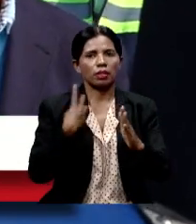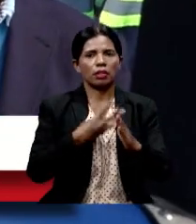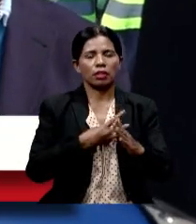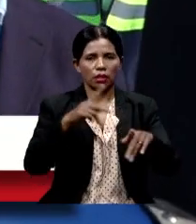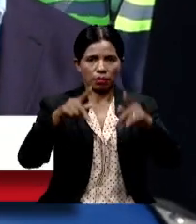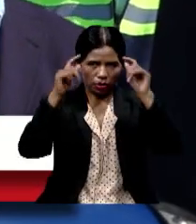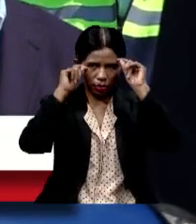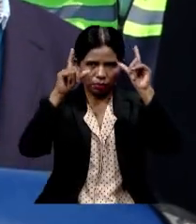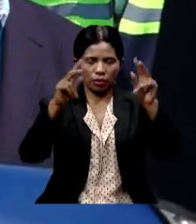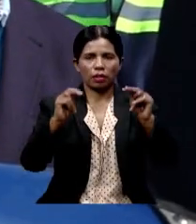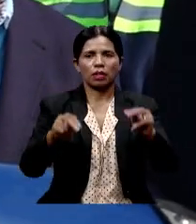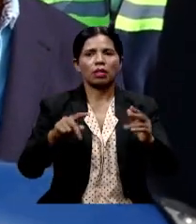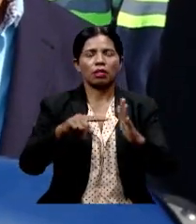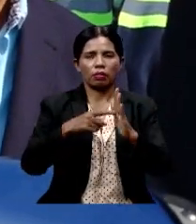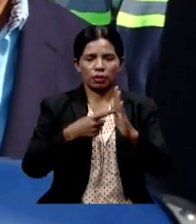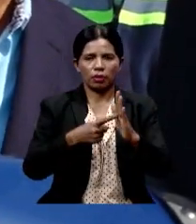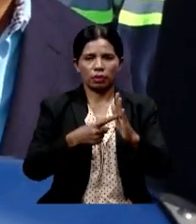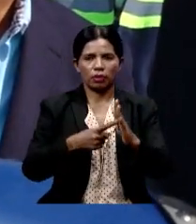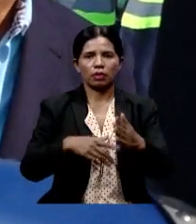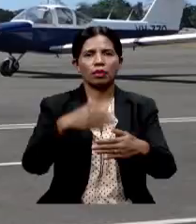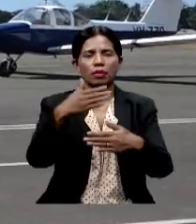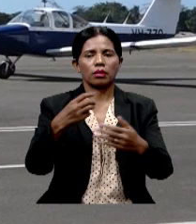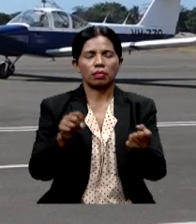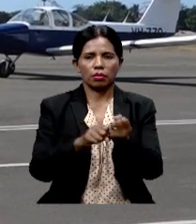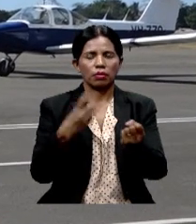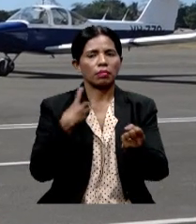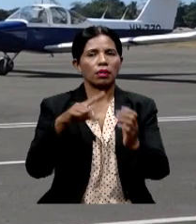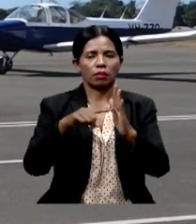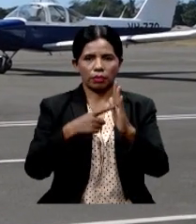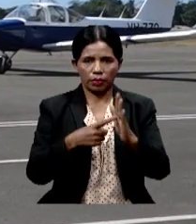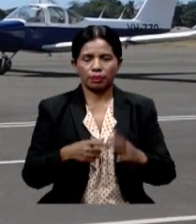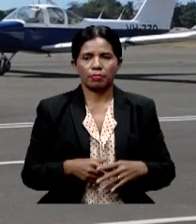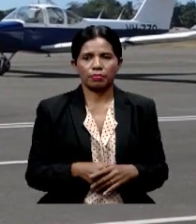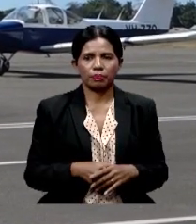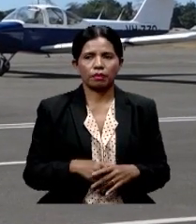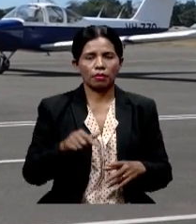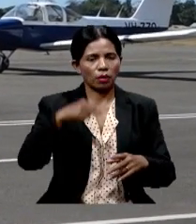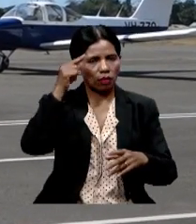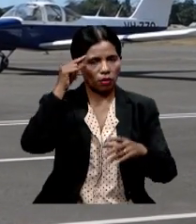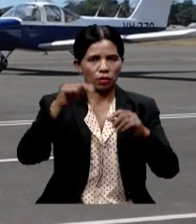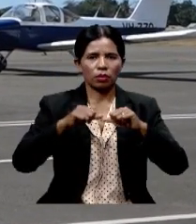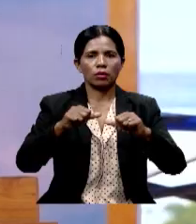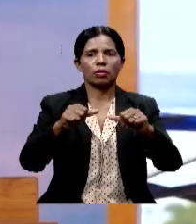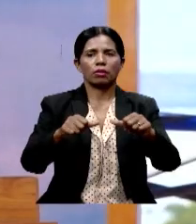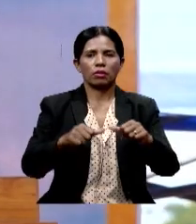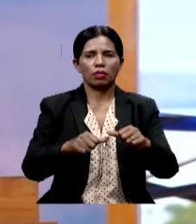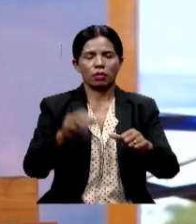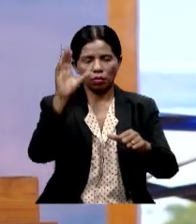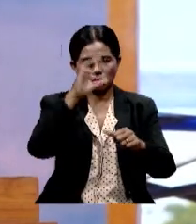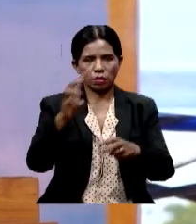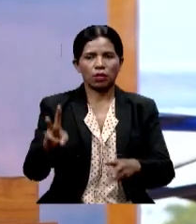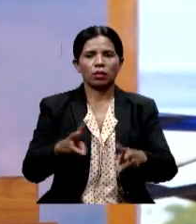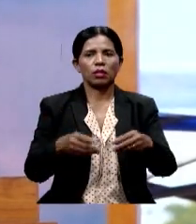Timor-Leste tem que haru duni os partes nebe ita bel haru. Governo continua buka dalam para